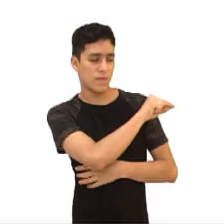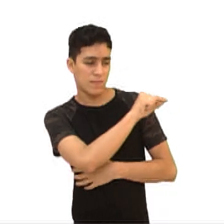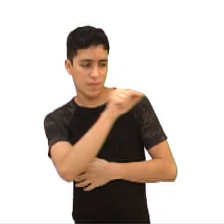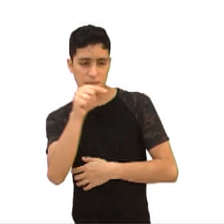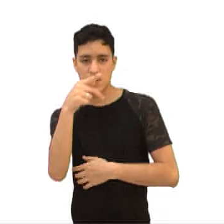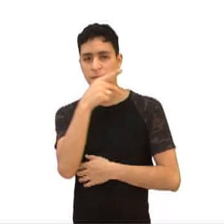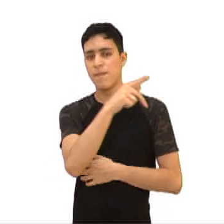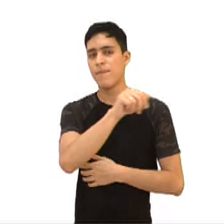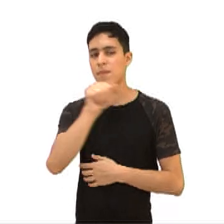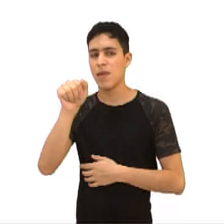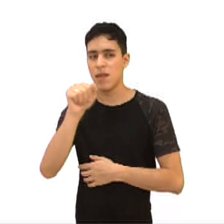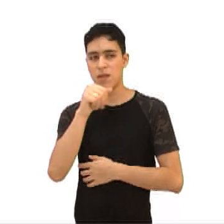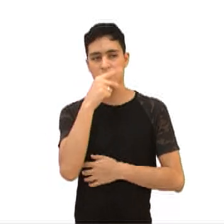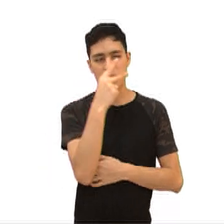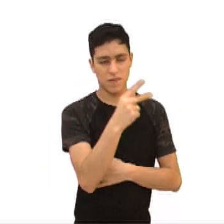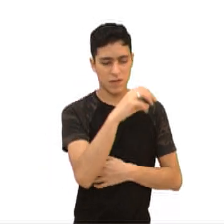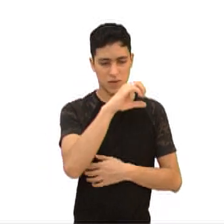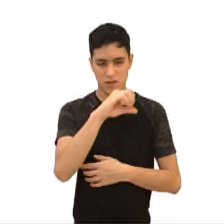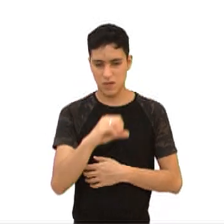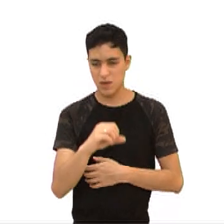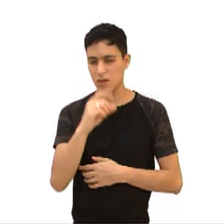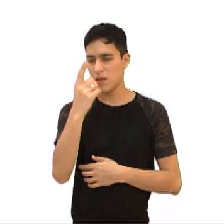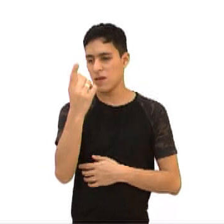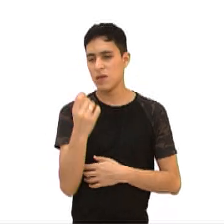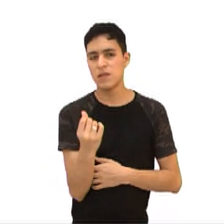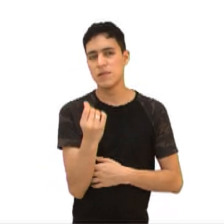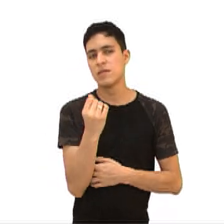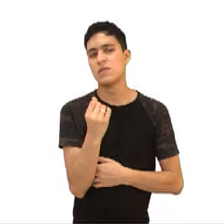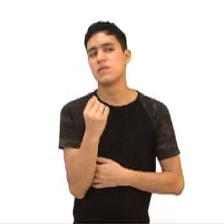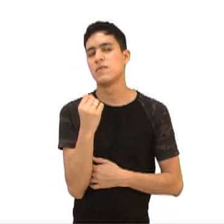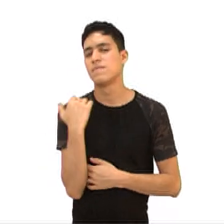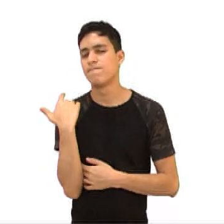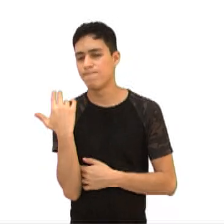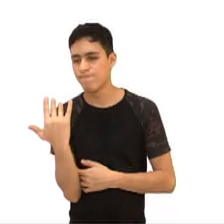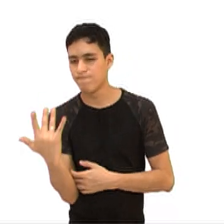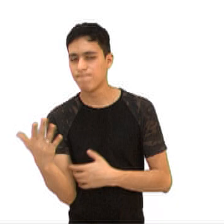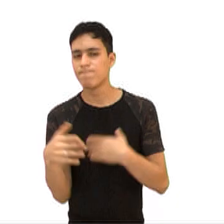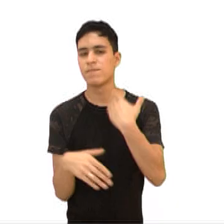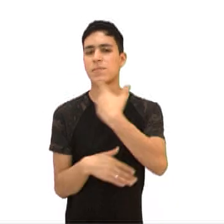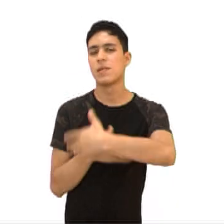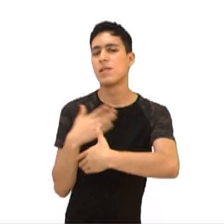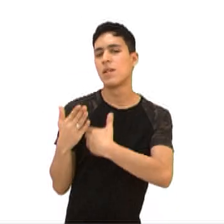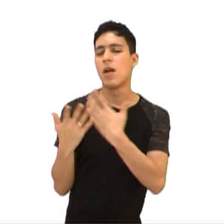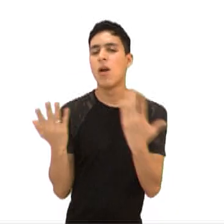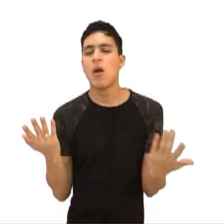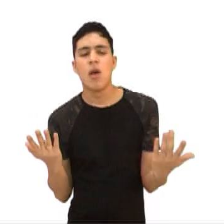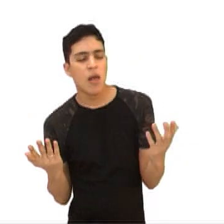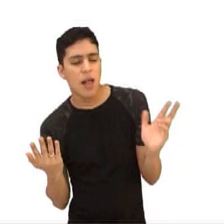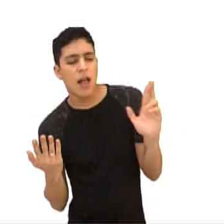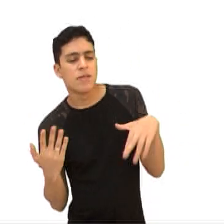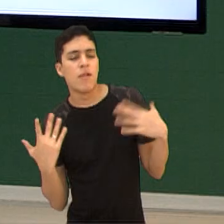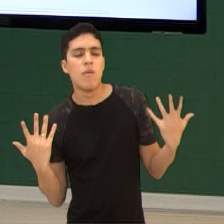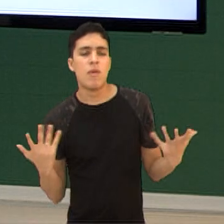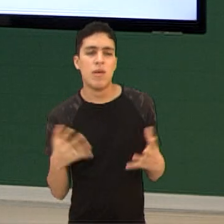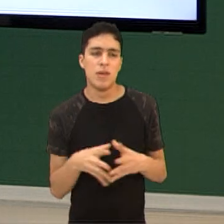PA 2, 9, 16? Qual é a razão